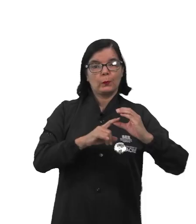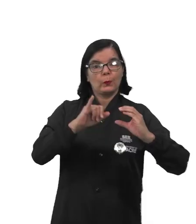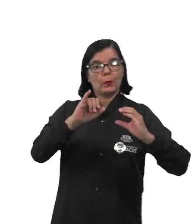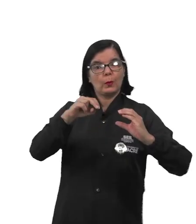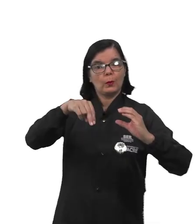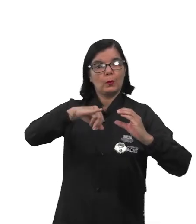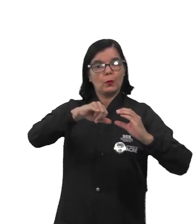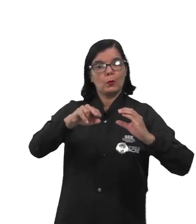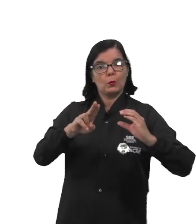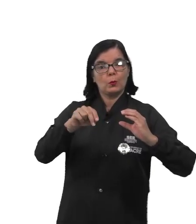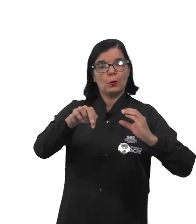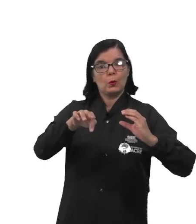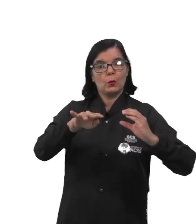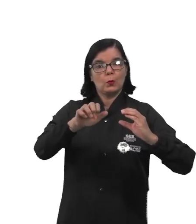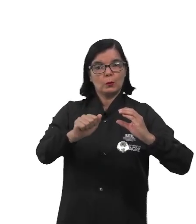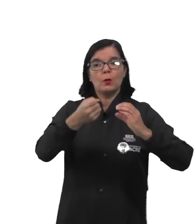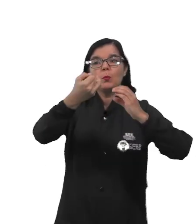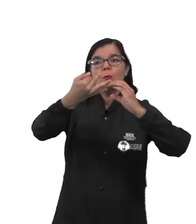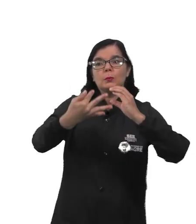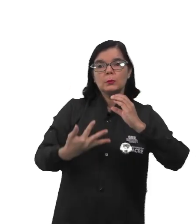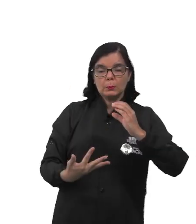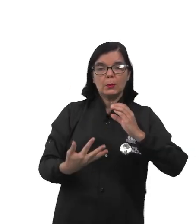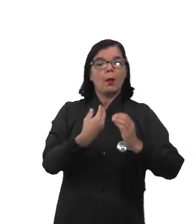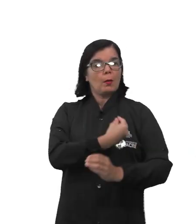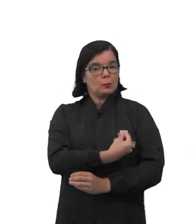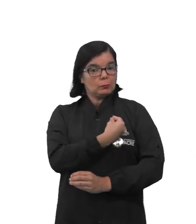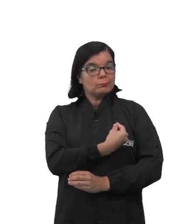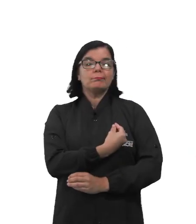Injuntiva, por chamar o interlocutor à participação.